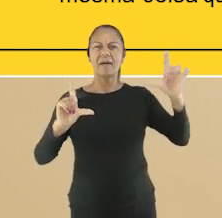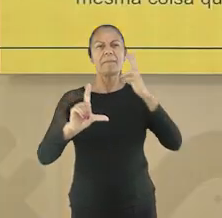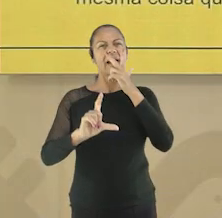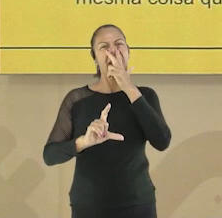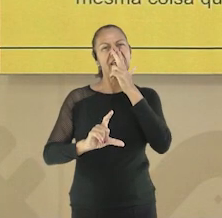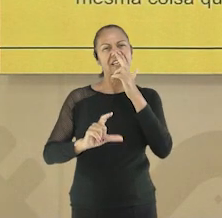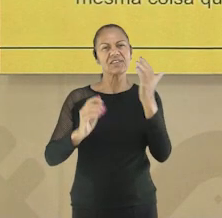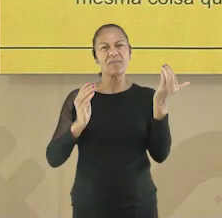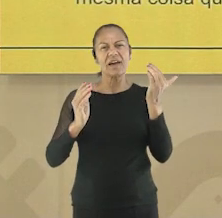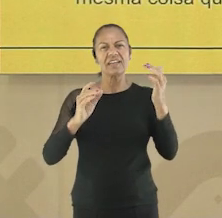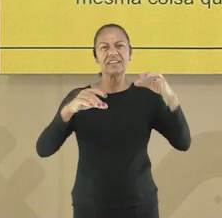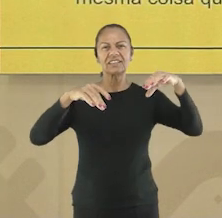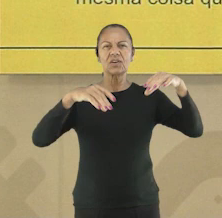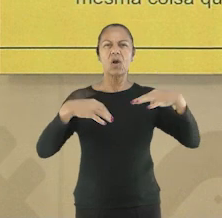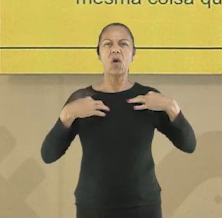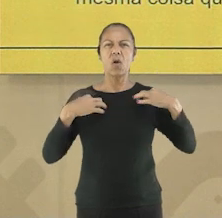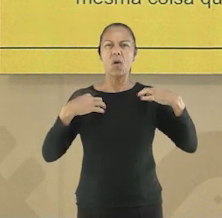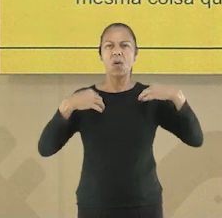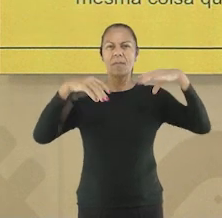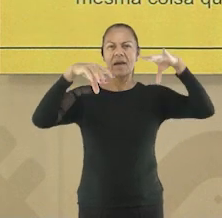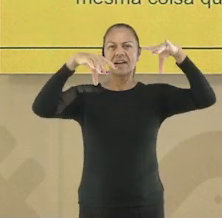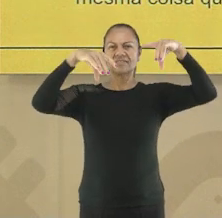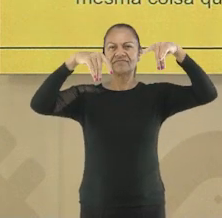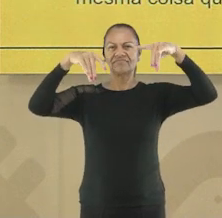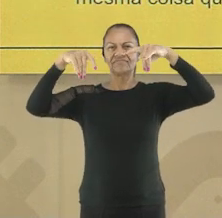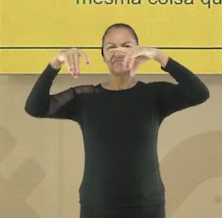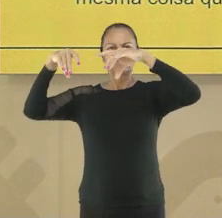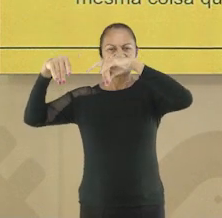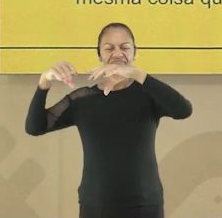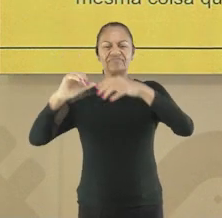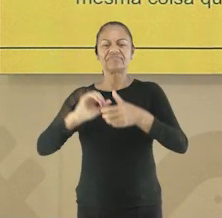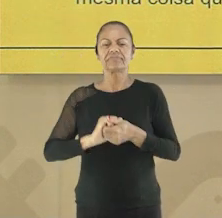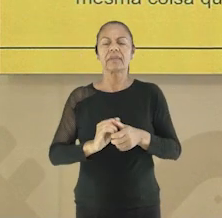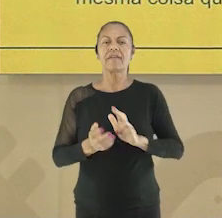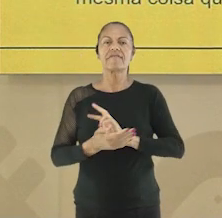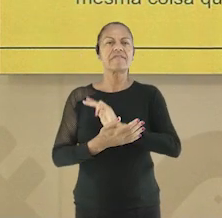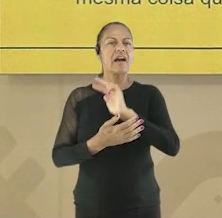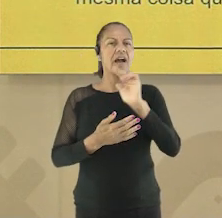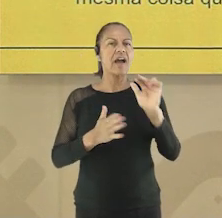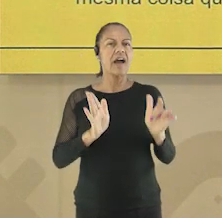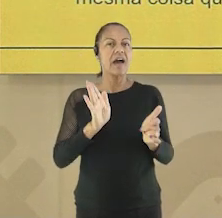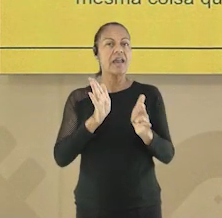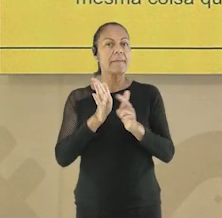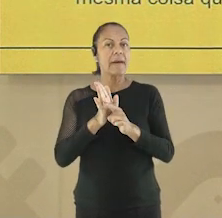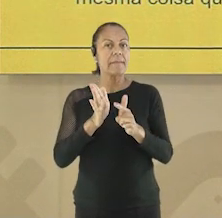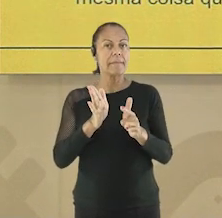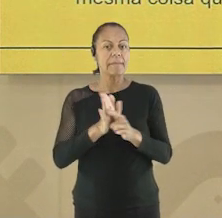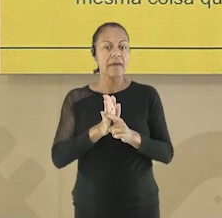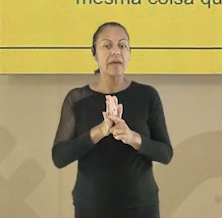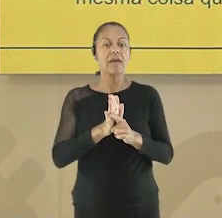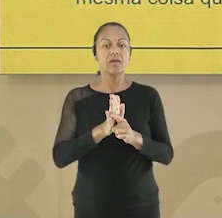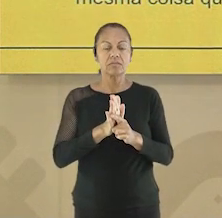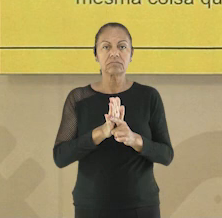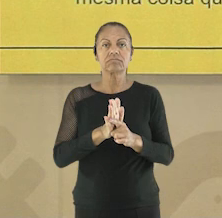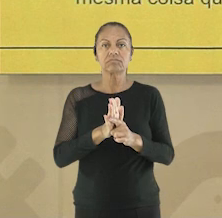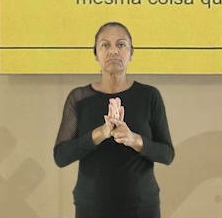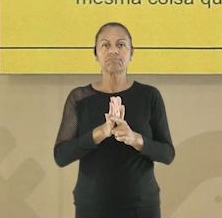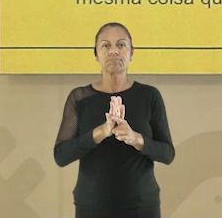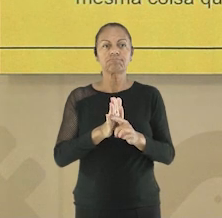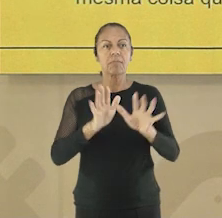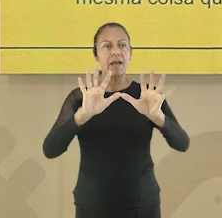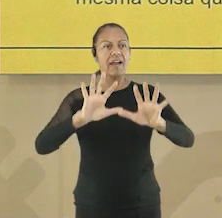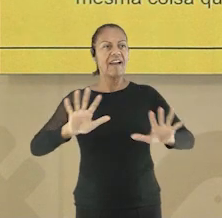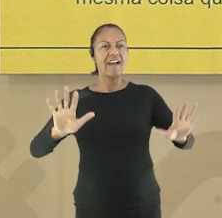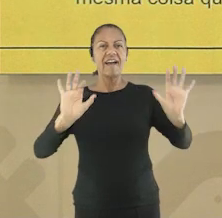coisa. E é mais ou menos como se fosse um varal. Olhem só como é que fica nessa imagem. São vários cordéis com